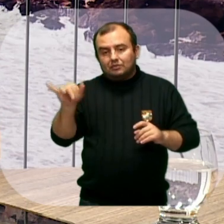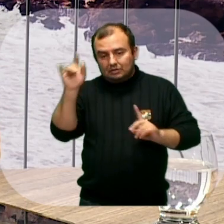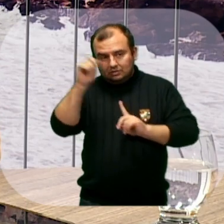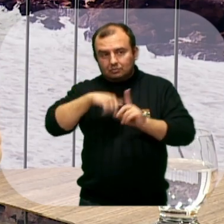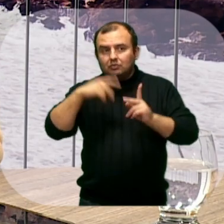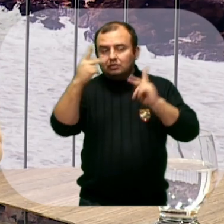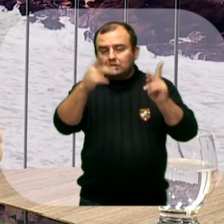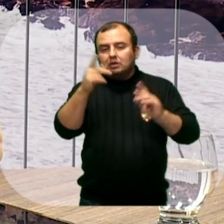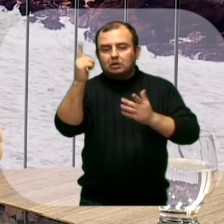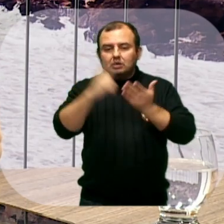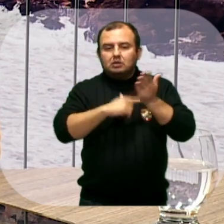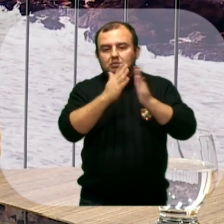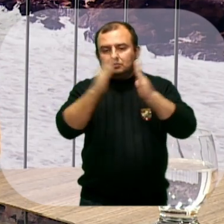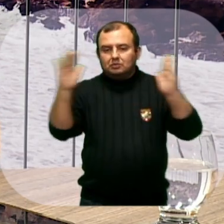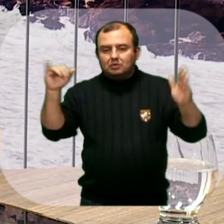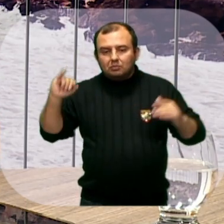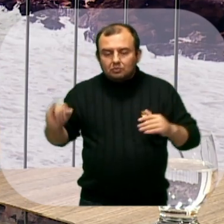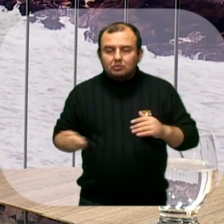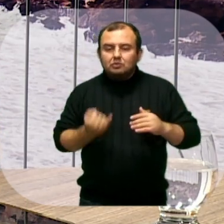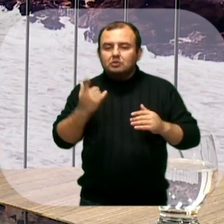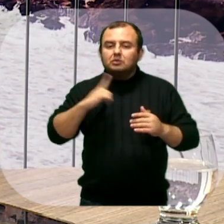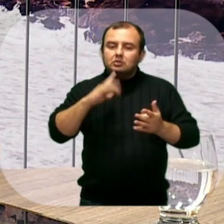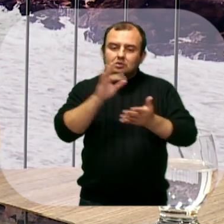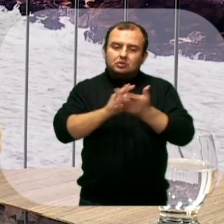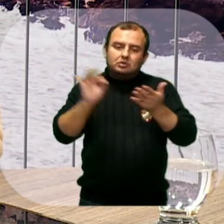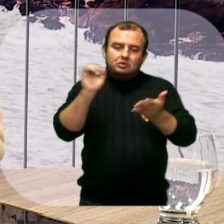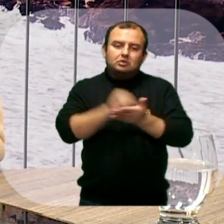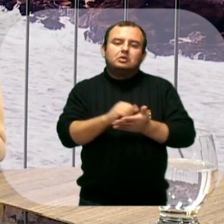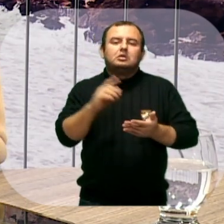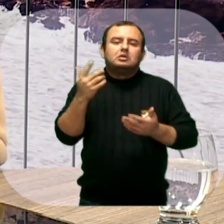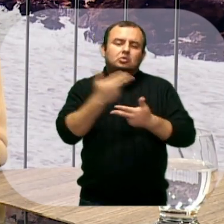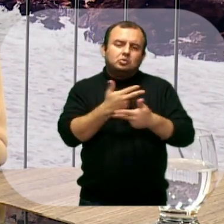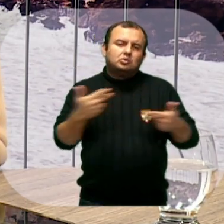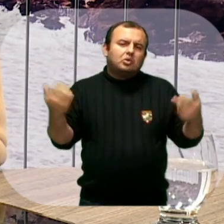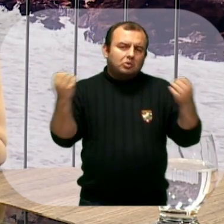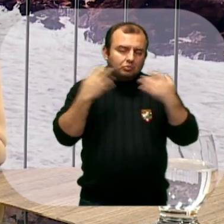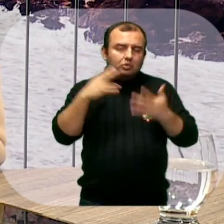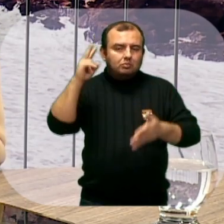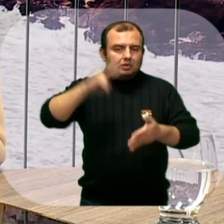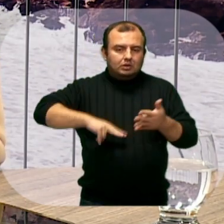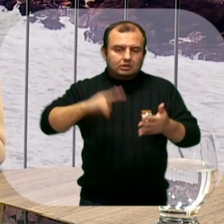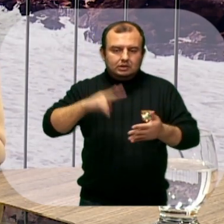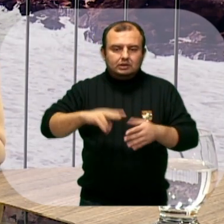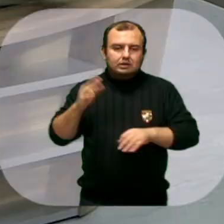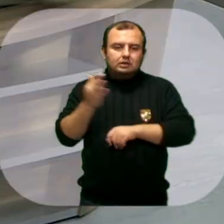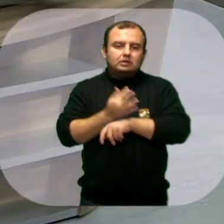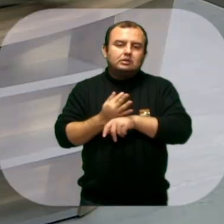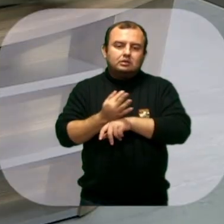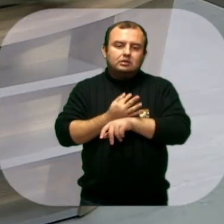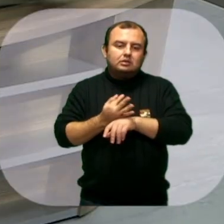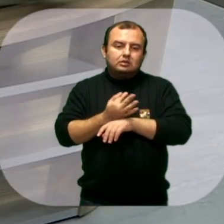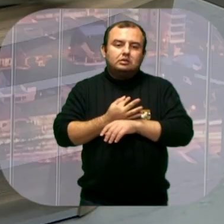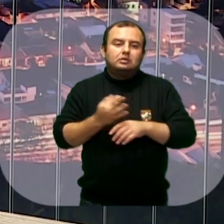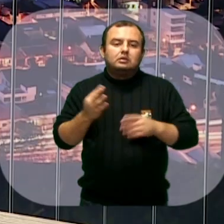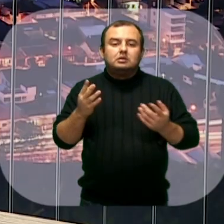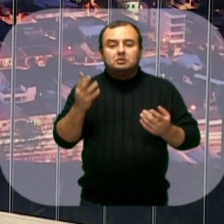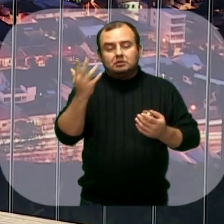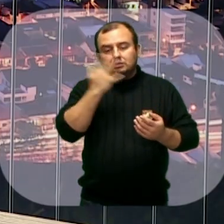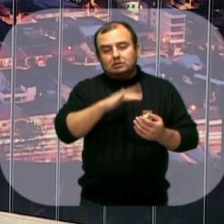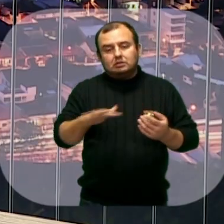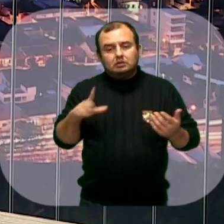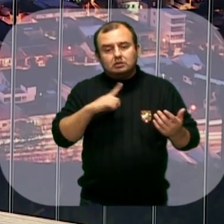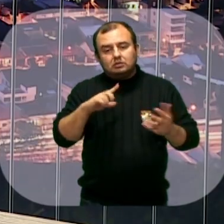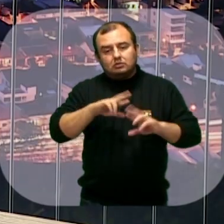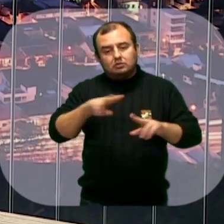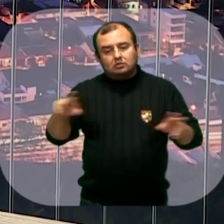na biblioteca, aproveita, vai lá, faz o cadastro, que tem muita coisa boa para ler. tem férias de meio de ano aí para gurizada, vai